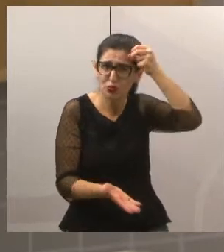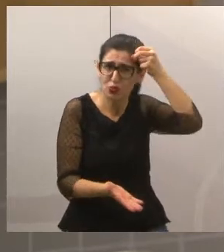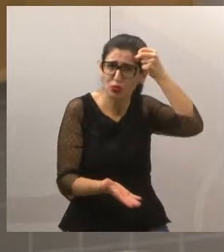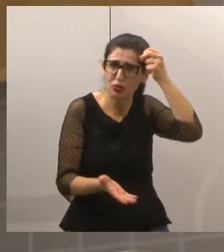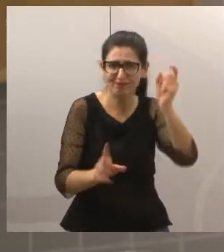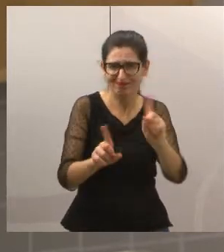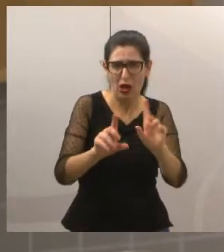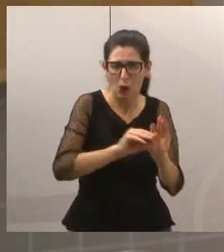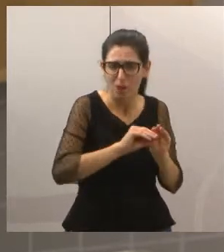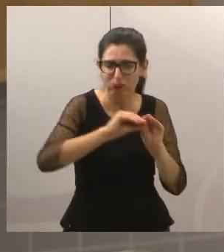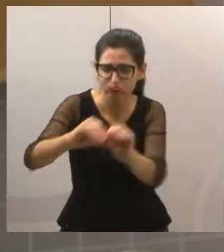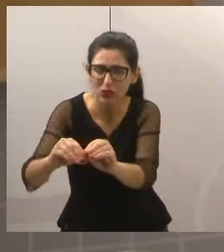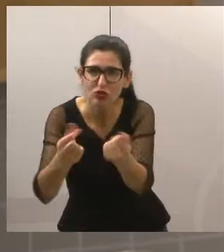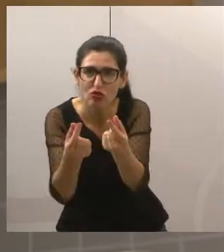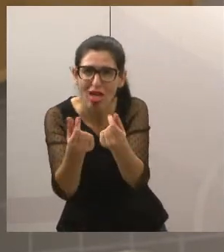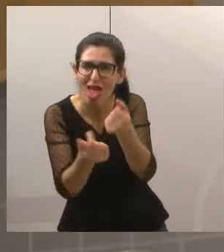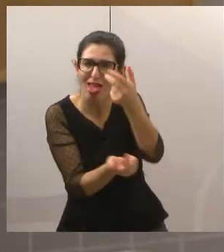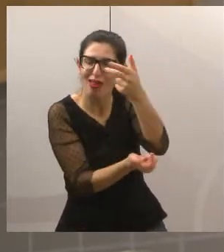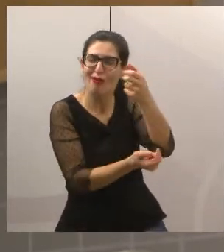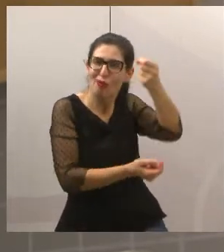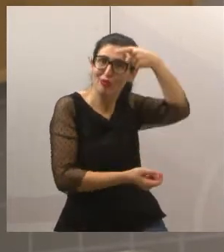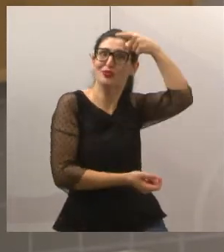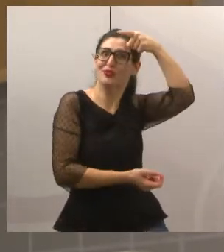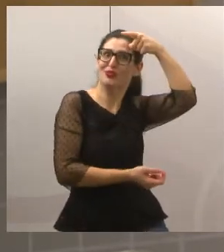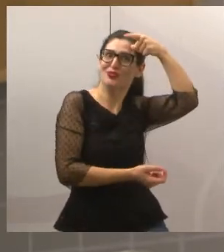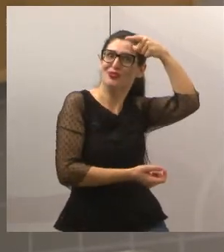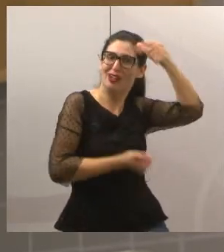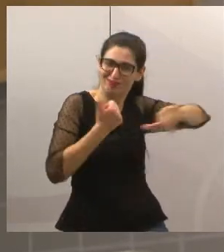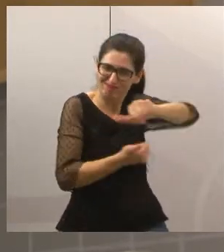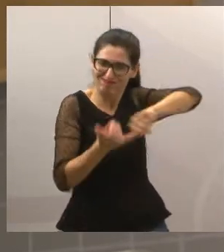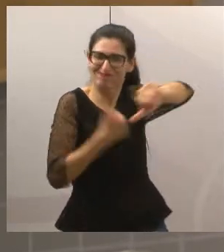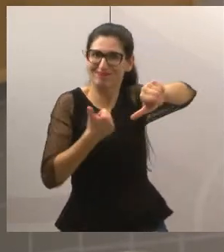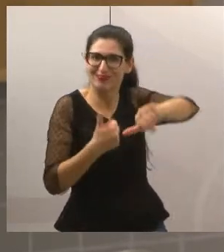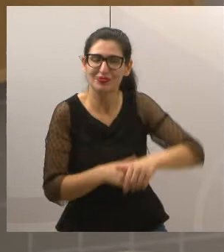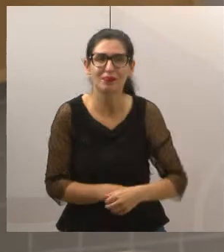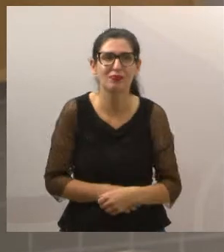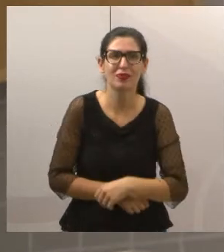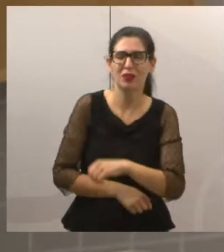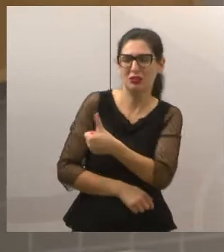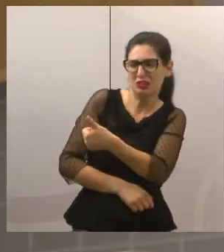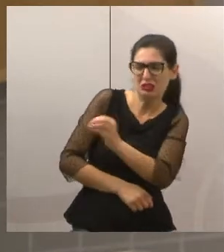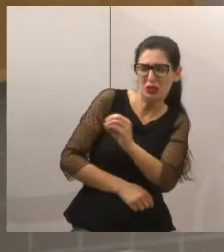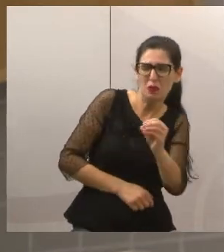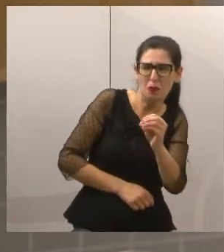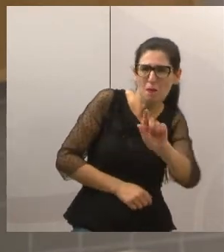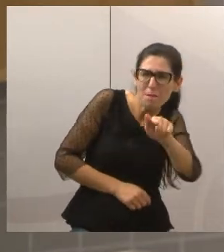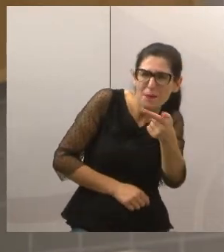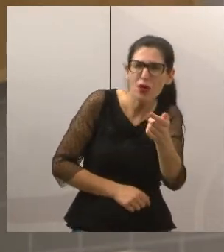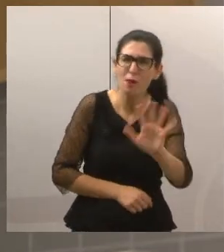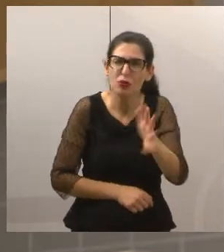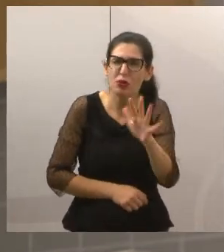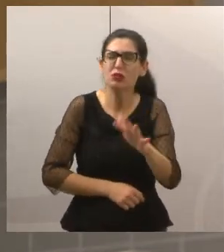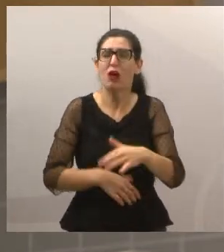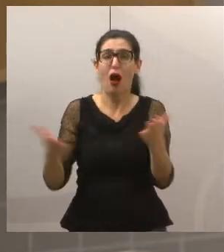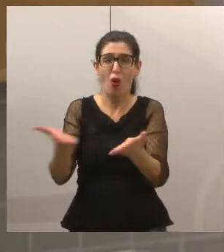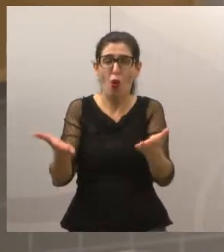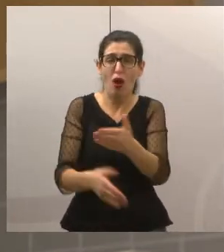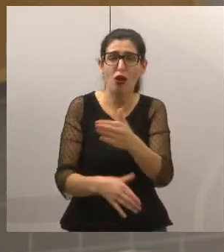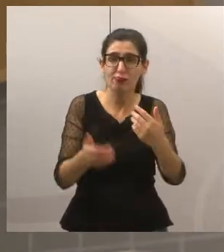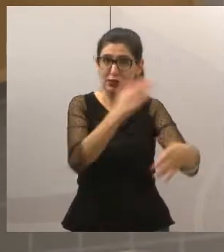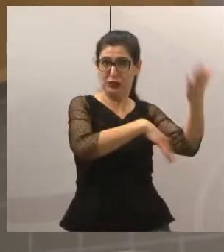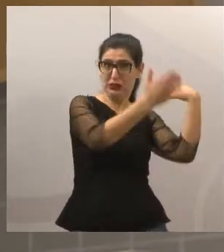aumentou bastante. Saiu da casa dos 600 mil para em torno de 800 mil reais. Então, dá um